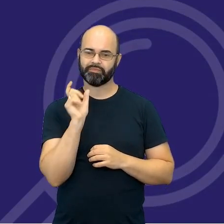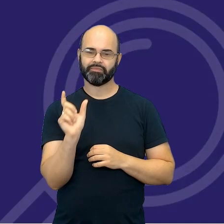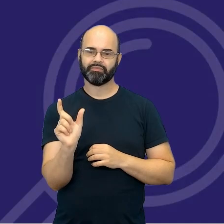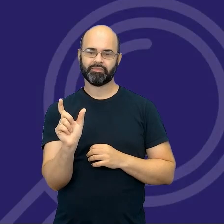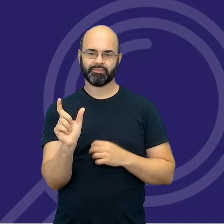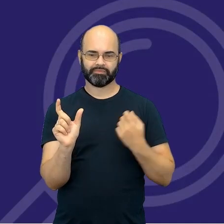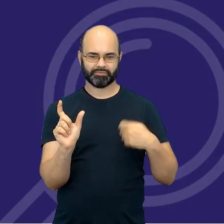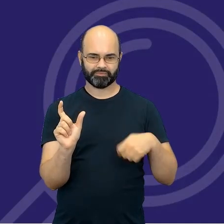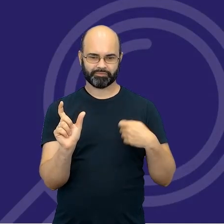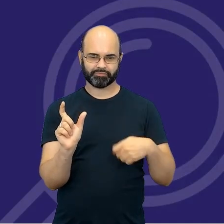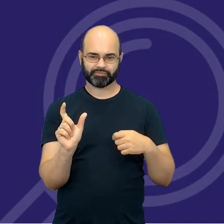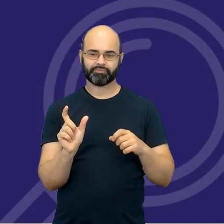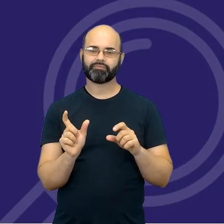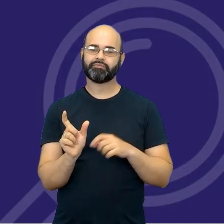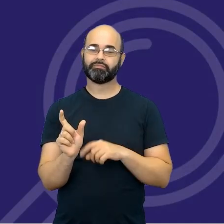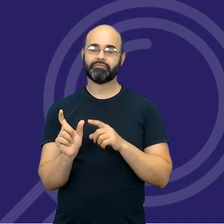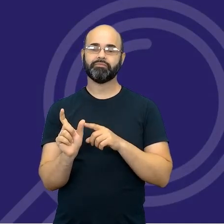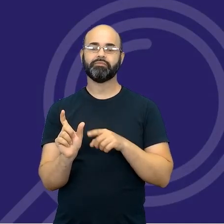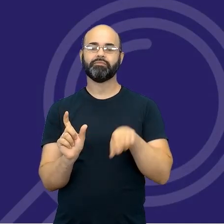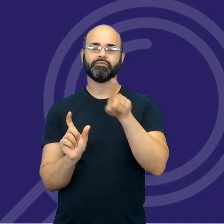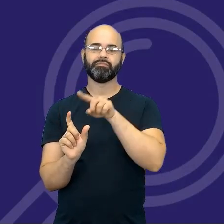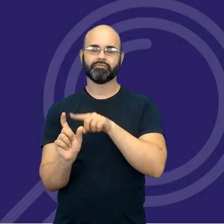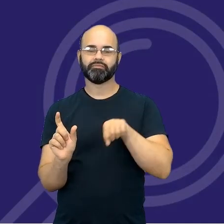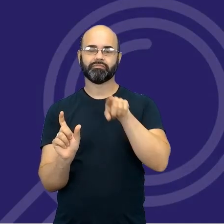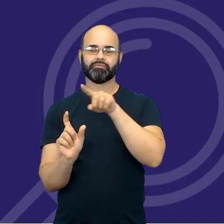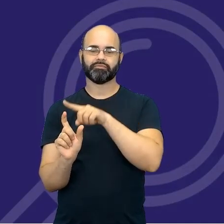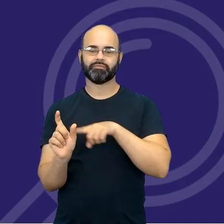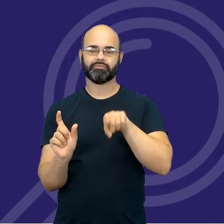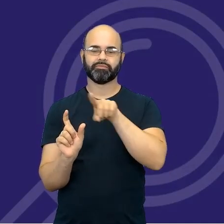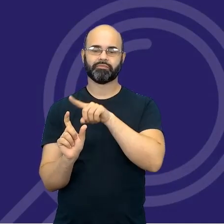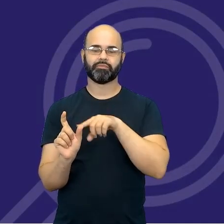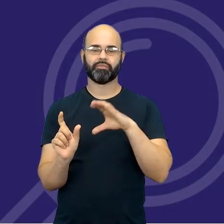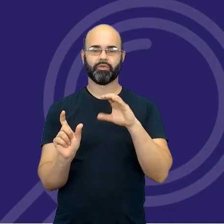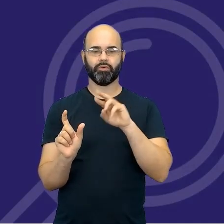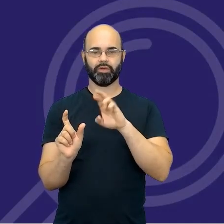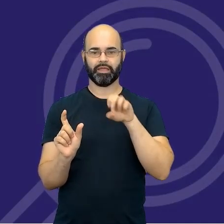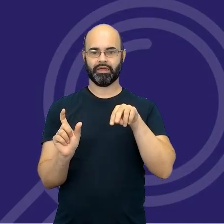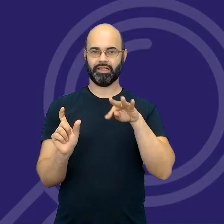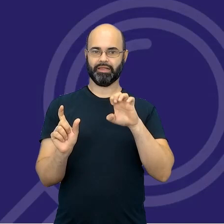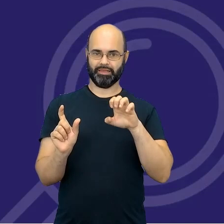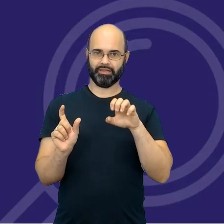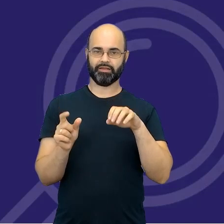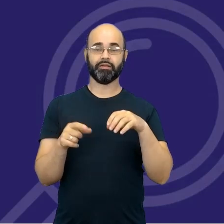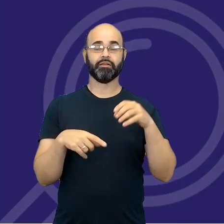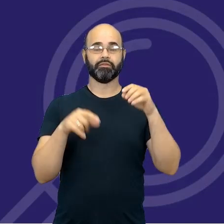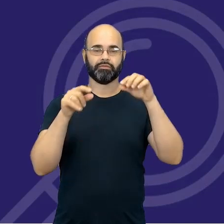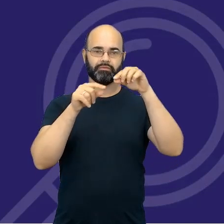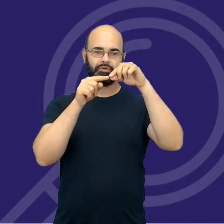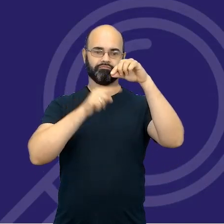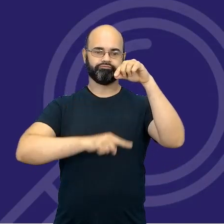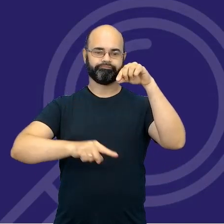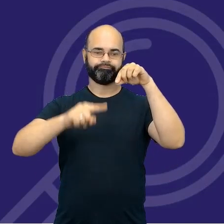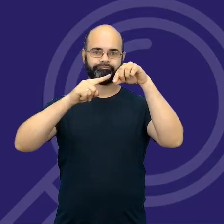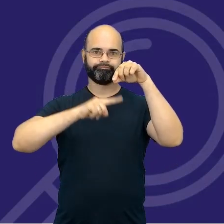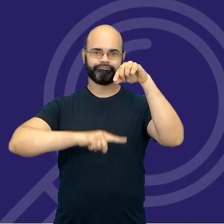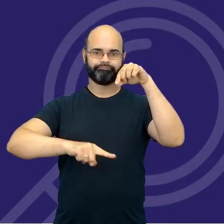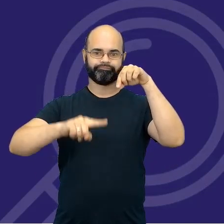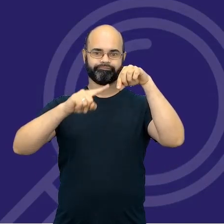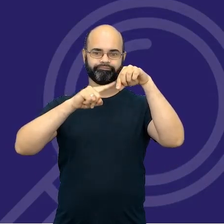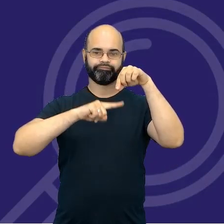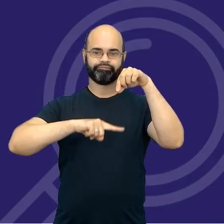conduzir corrente, a espira de metal, e um segredo, assim, né, que às vezes é meio suprimido